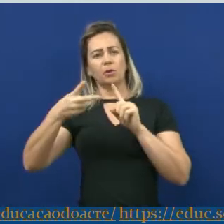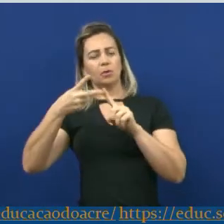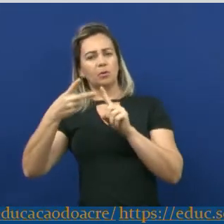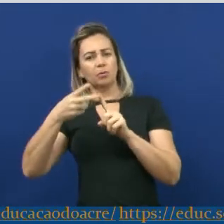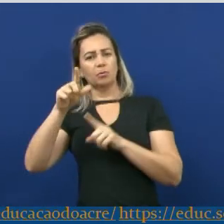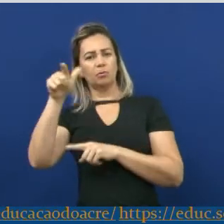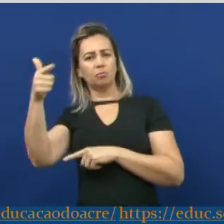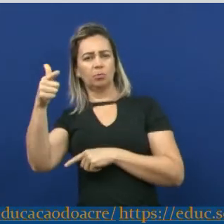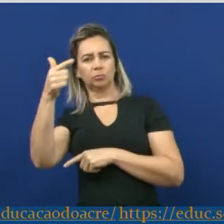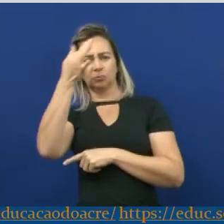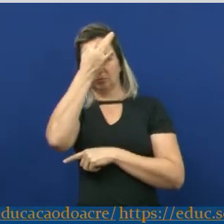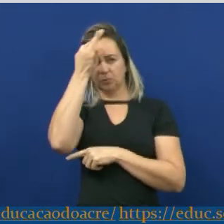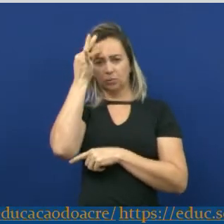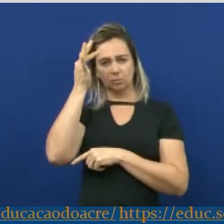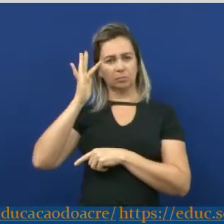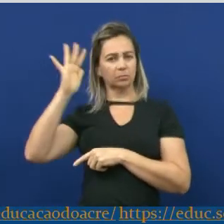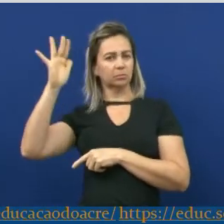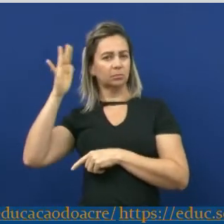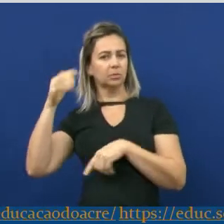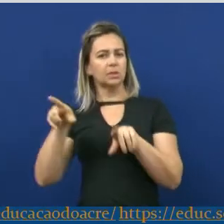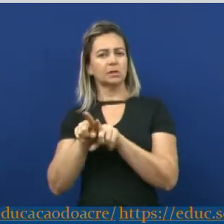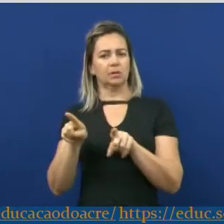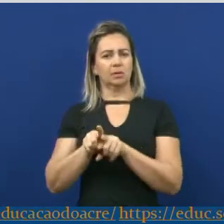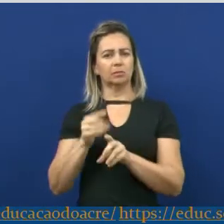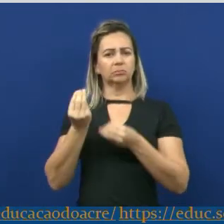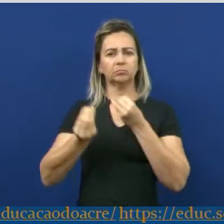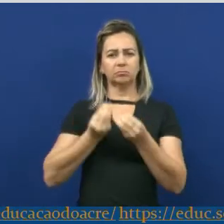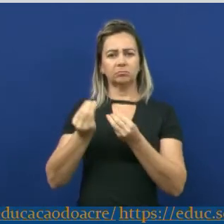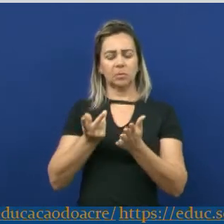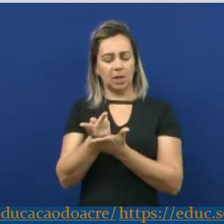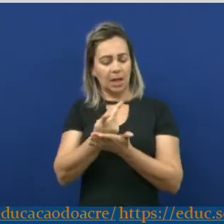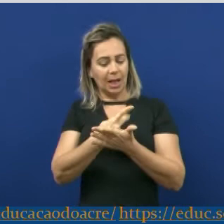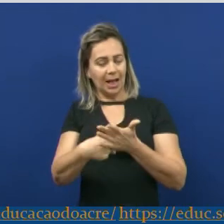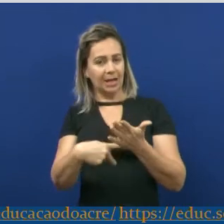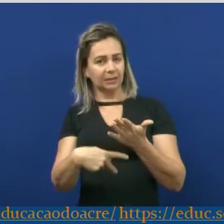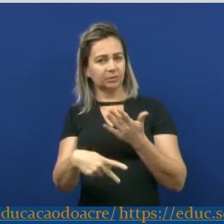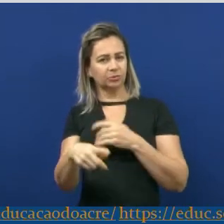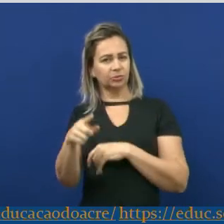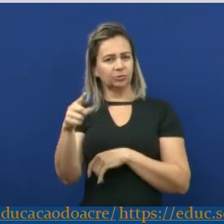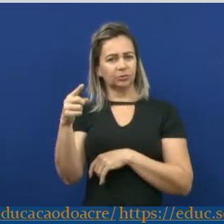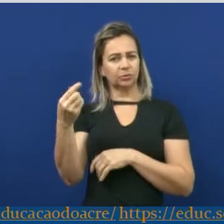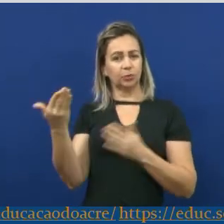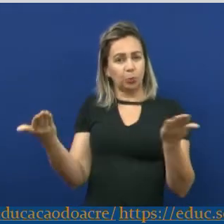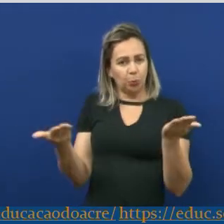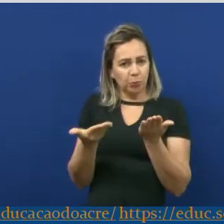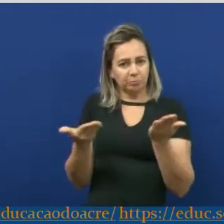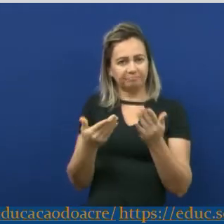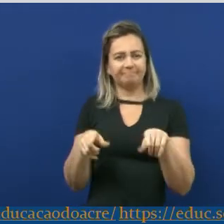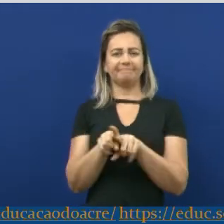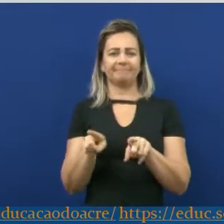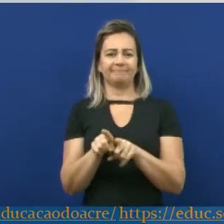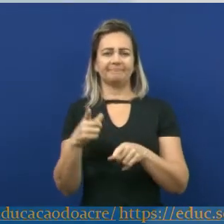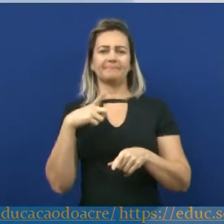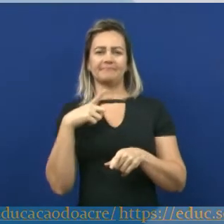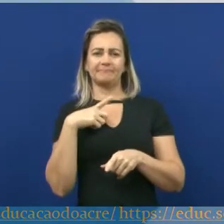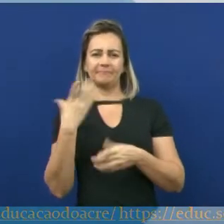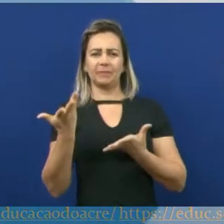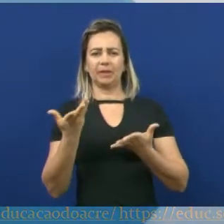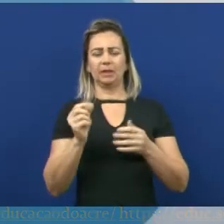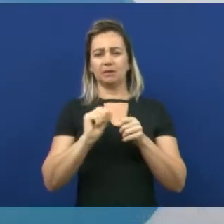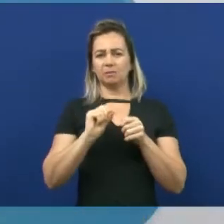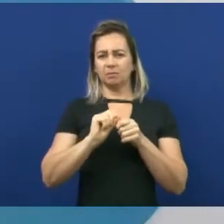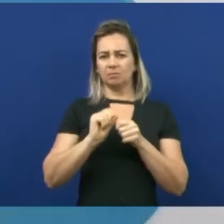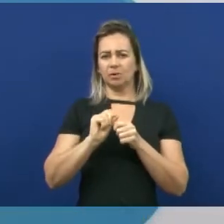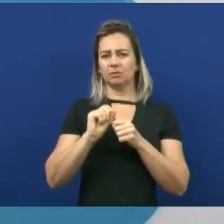Benjamin. A arte, nos dias de hoje, produzidas pela aquilo que eles vão chamar